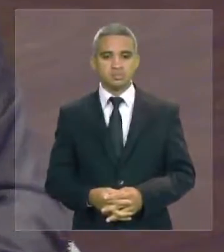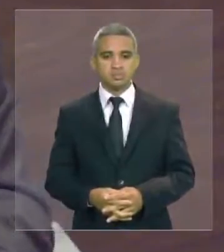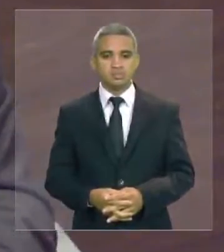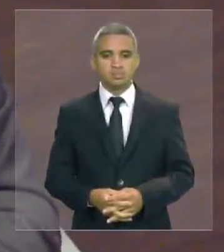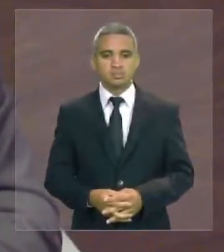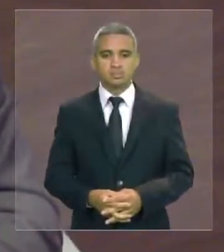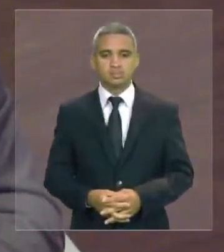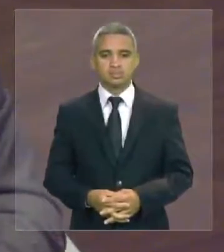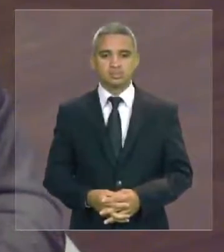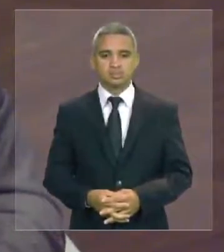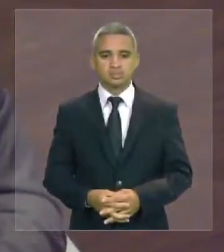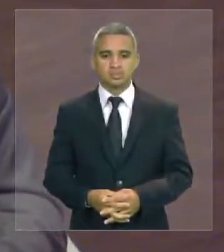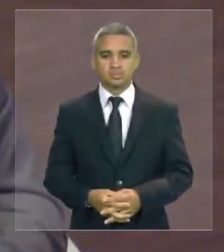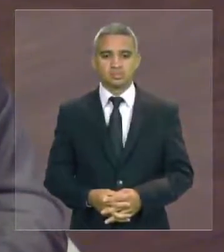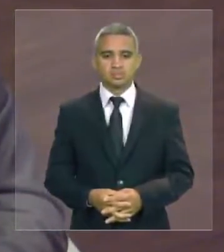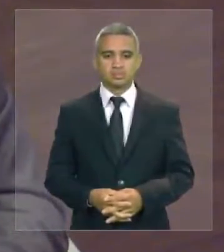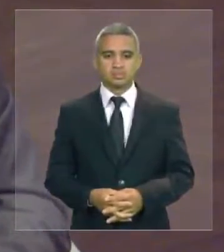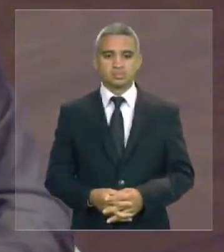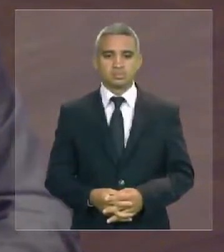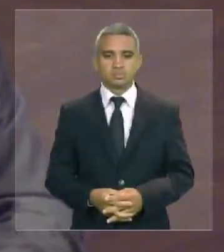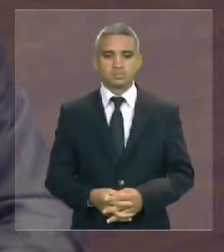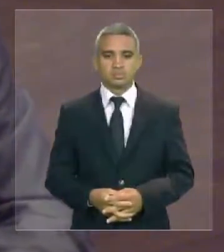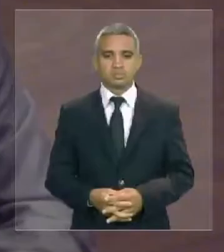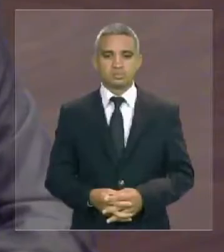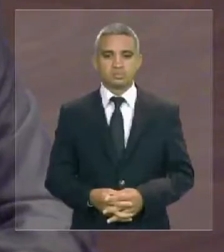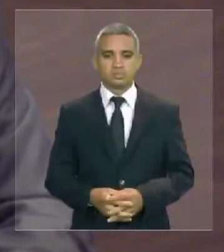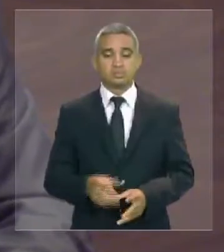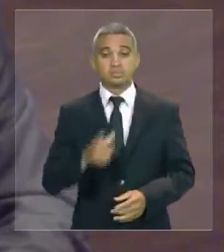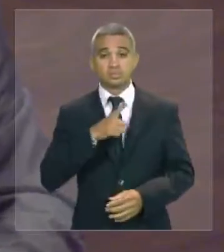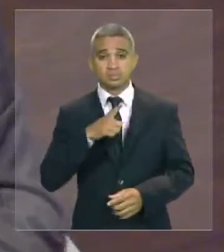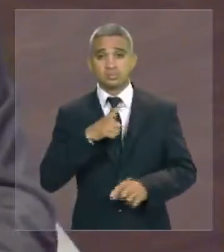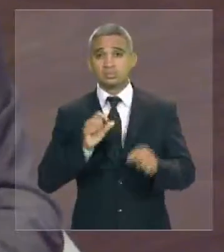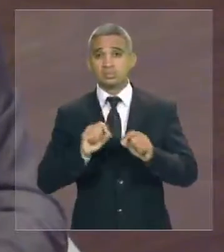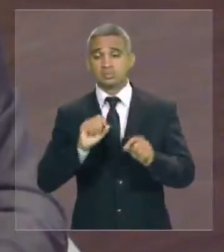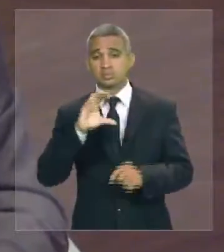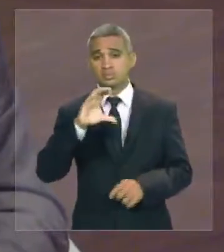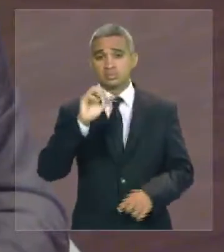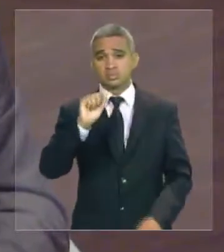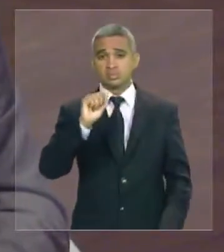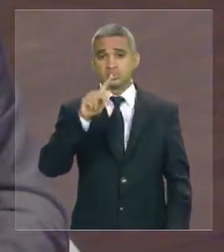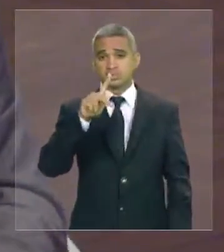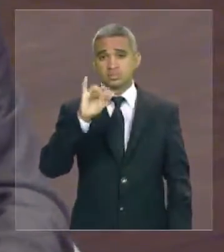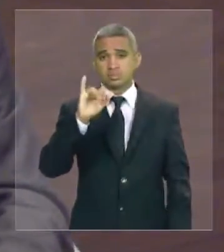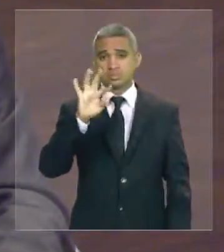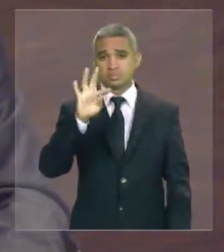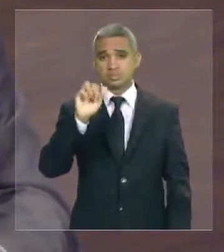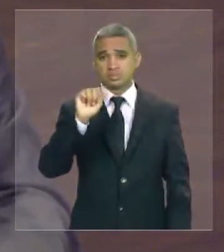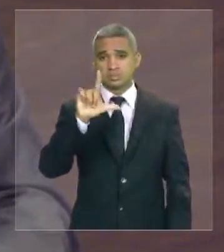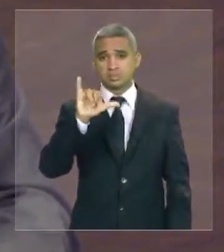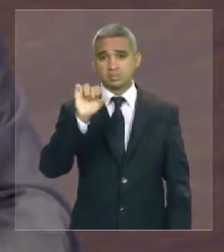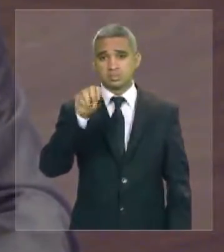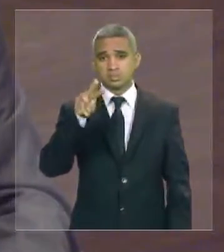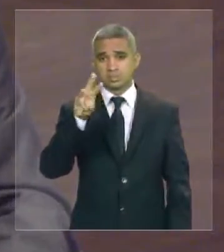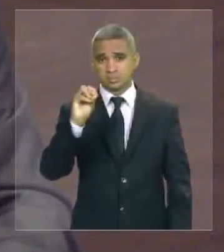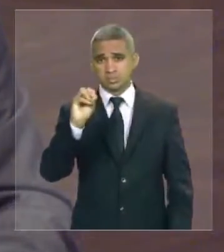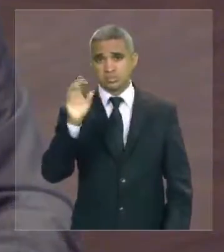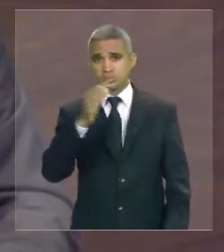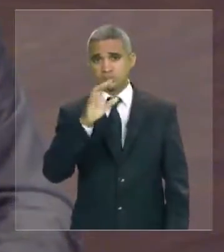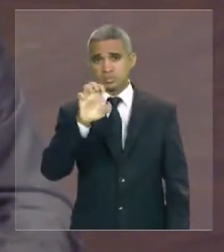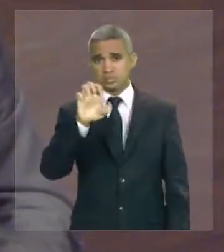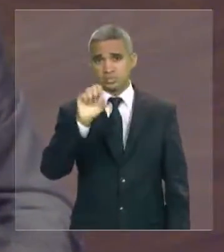especulativo ou de um capitalismo selvagem, porque, acima de